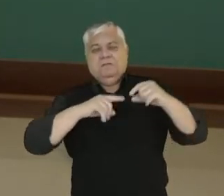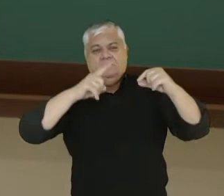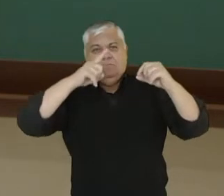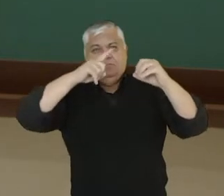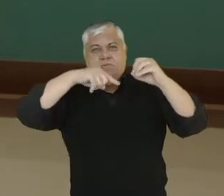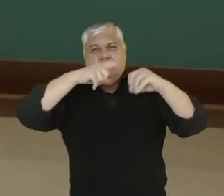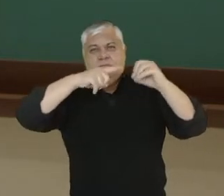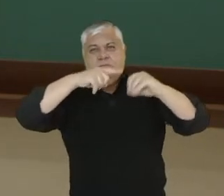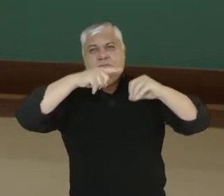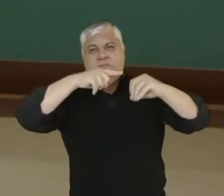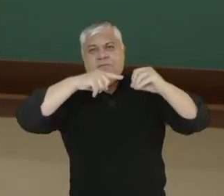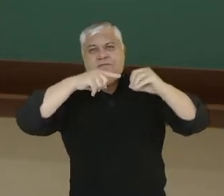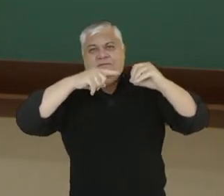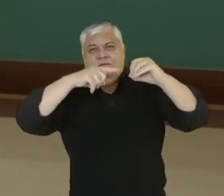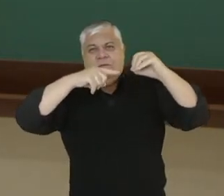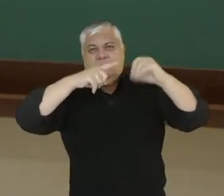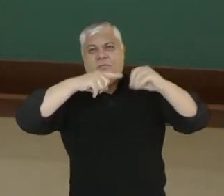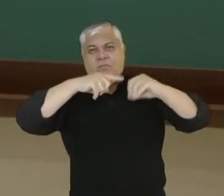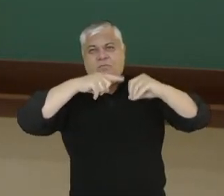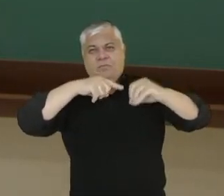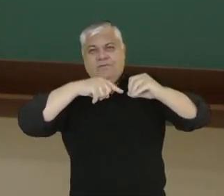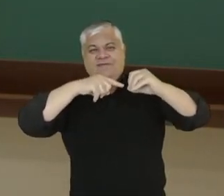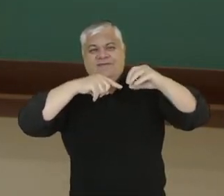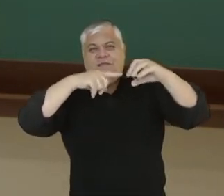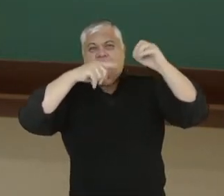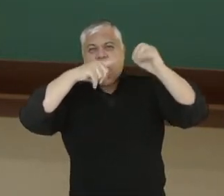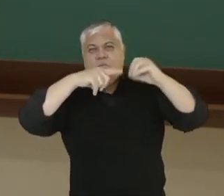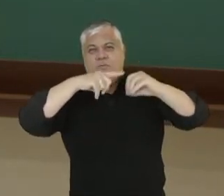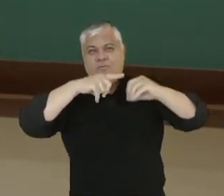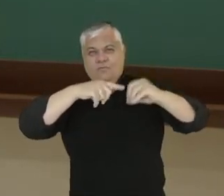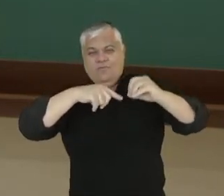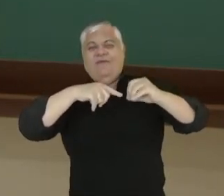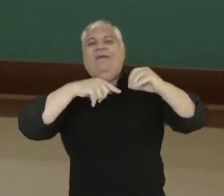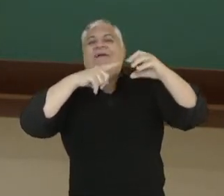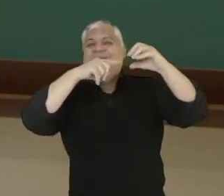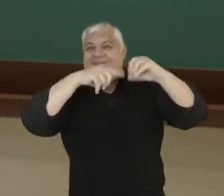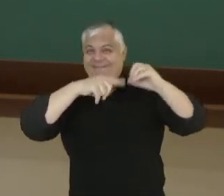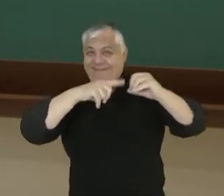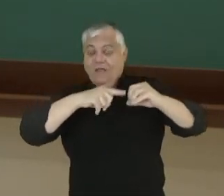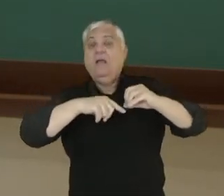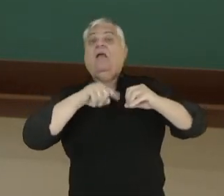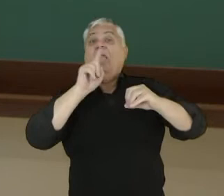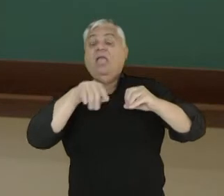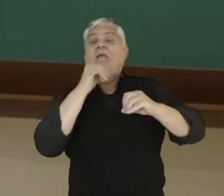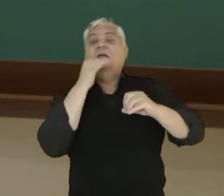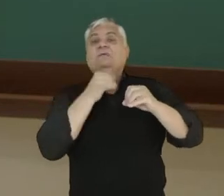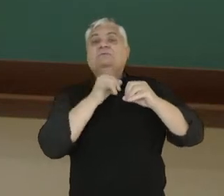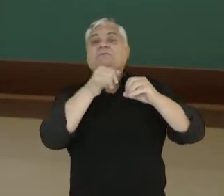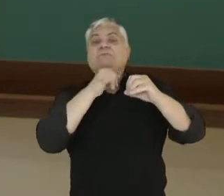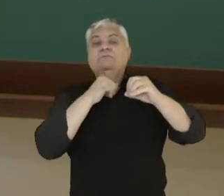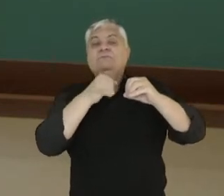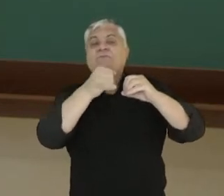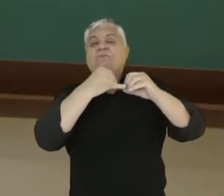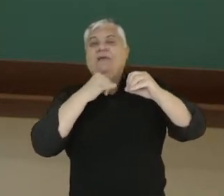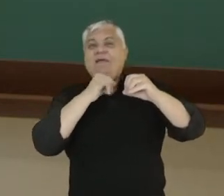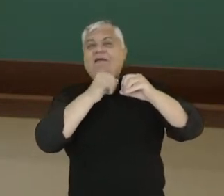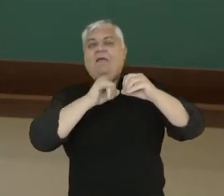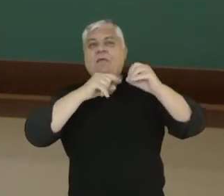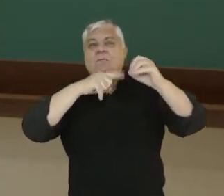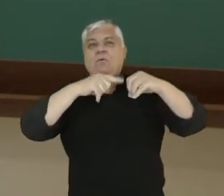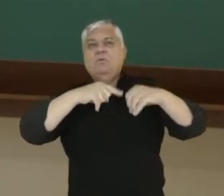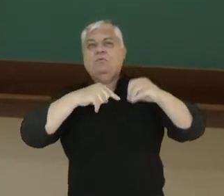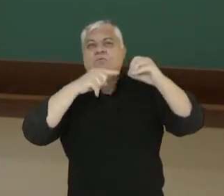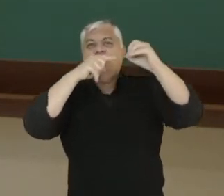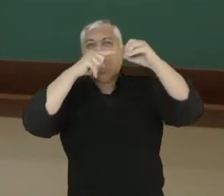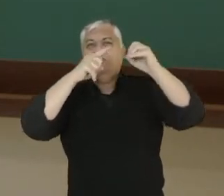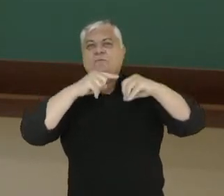vou produzir uma onda e essa energia ela vai se propagar pela corda. Então, a energia vai ir, vai